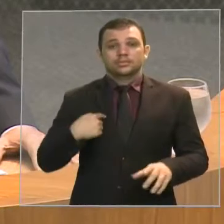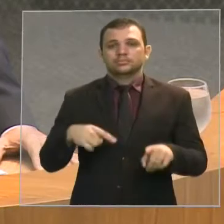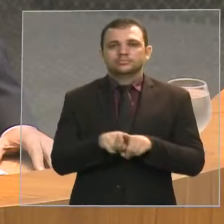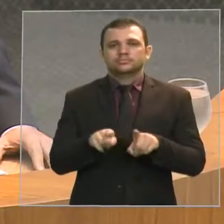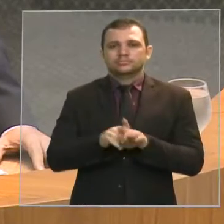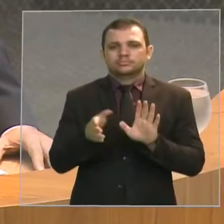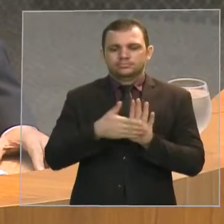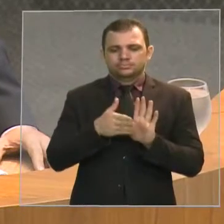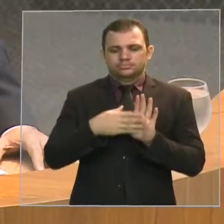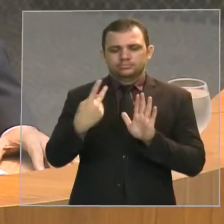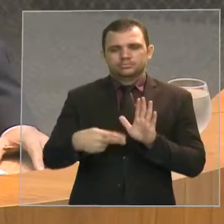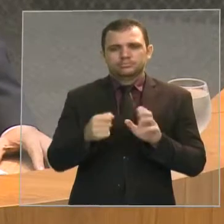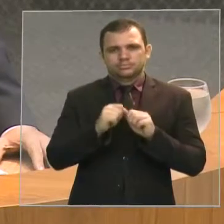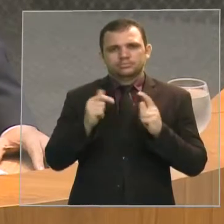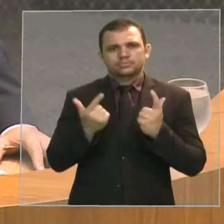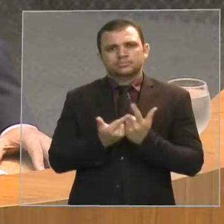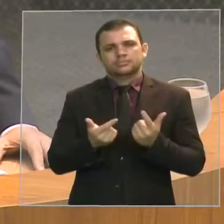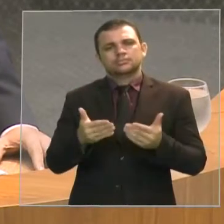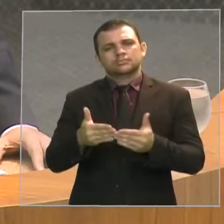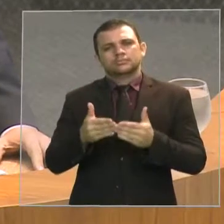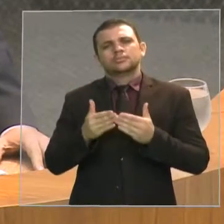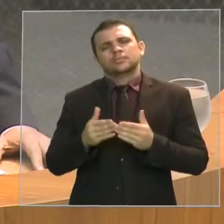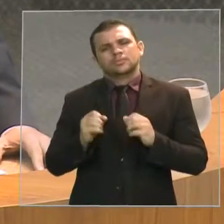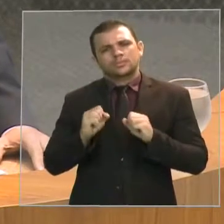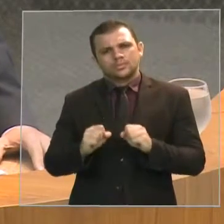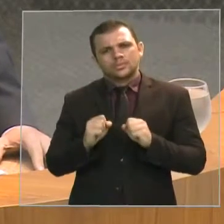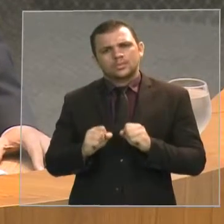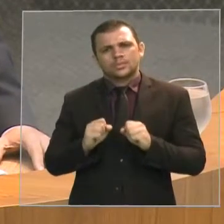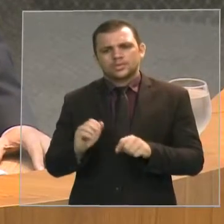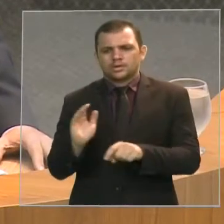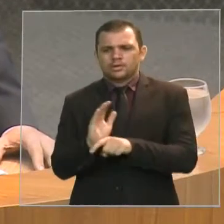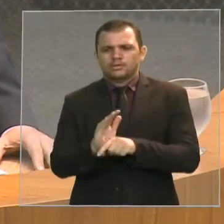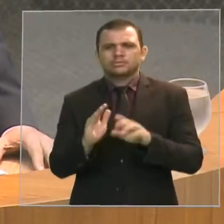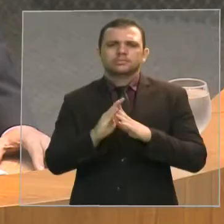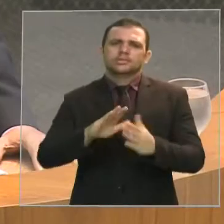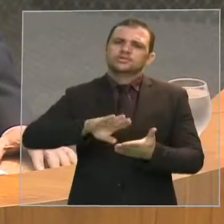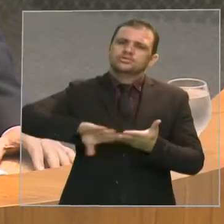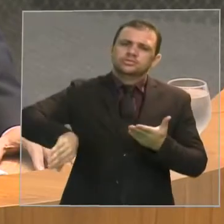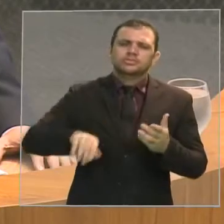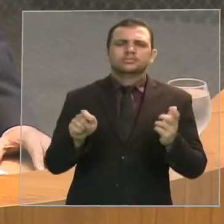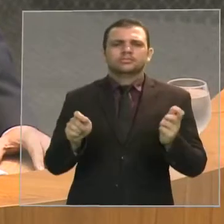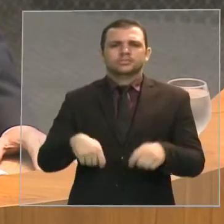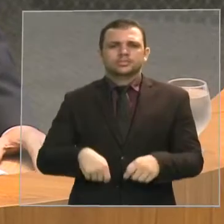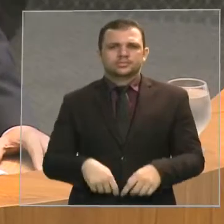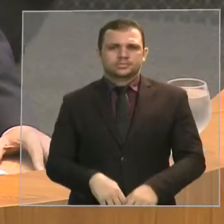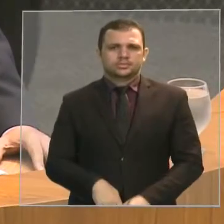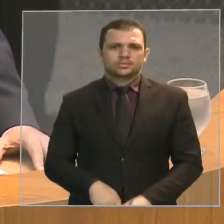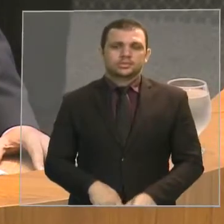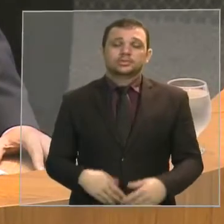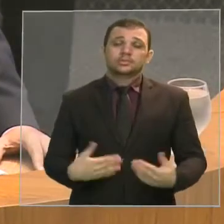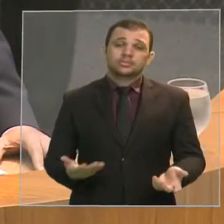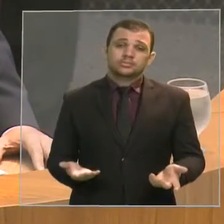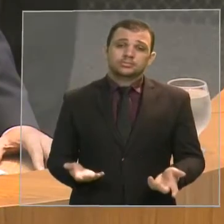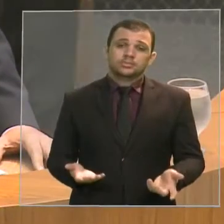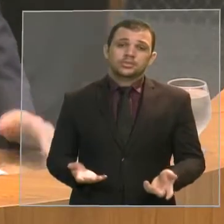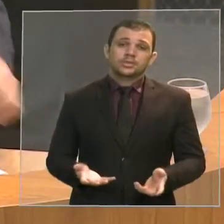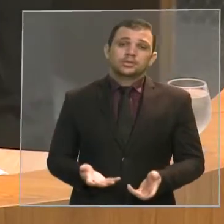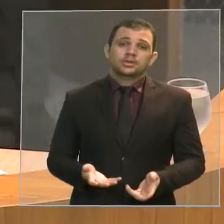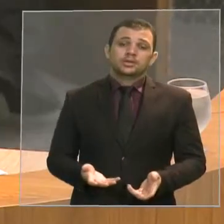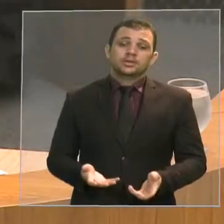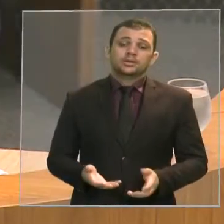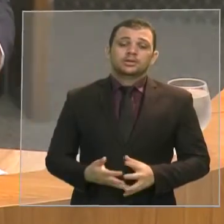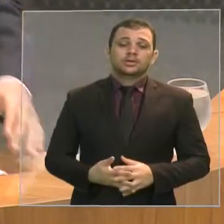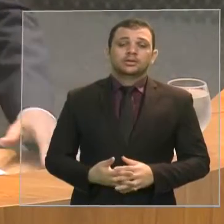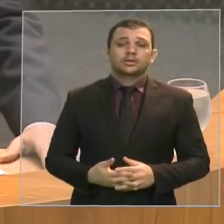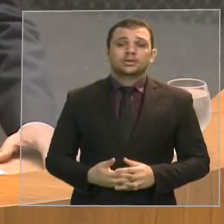casa no sentido de que houvesse a extinção deste benefício de maneira que embora